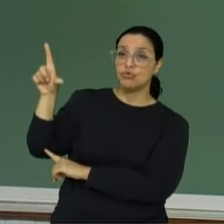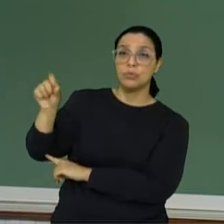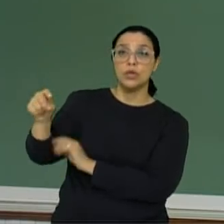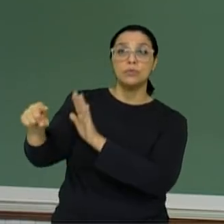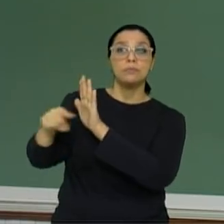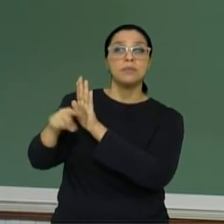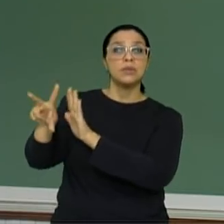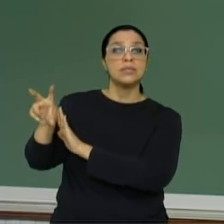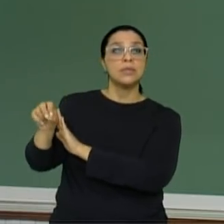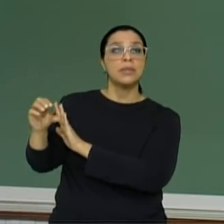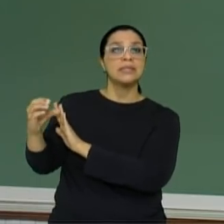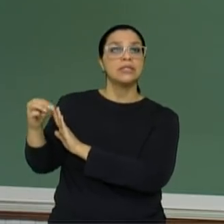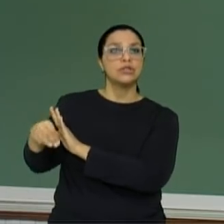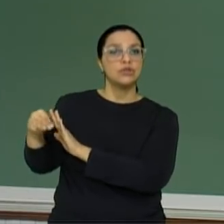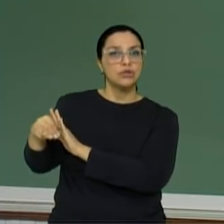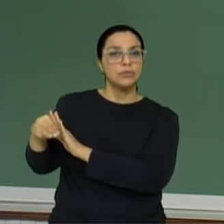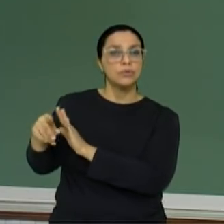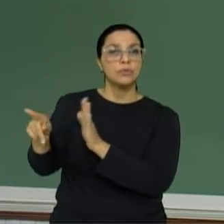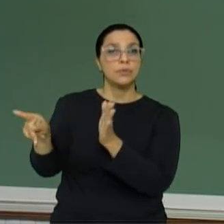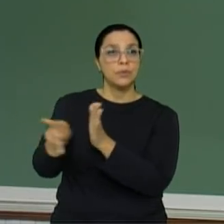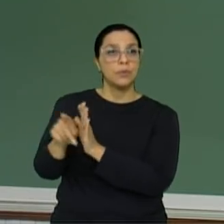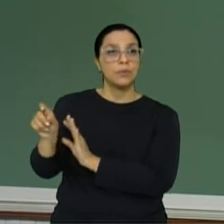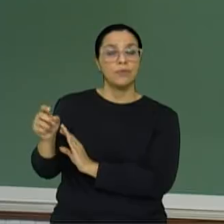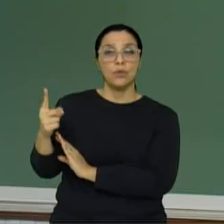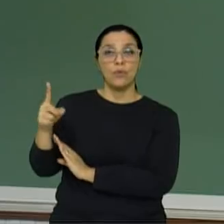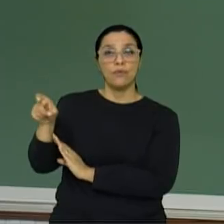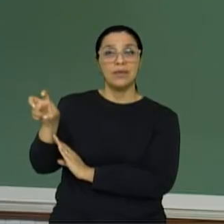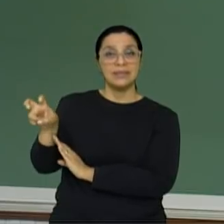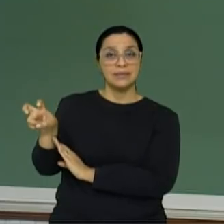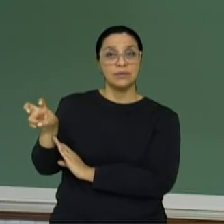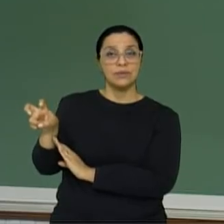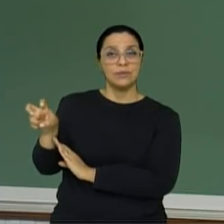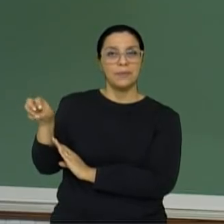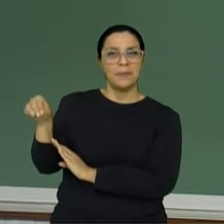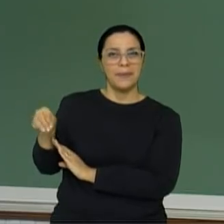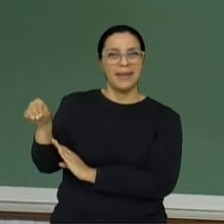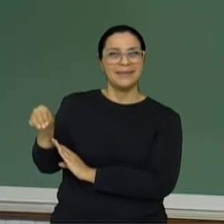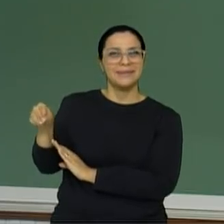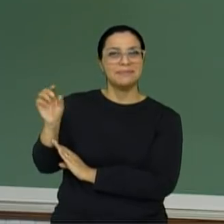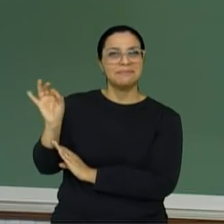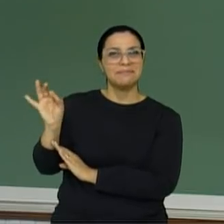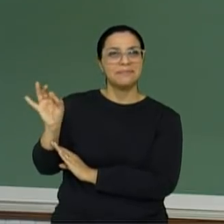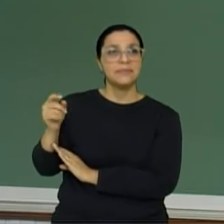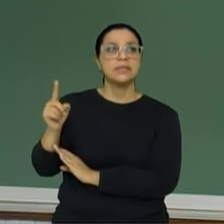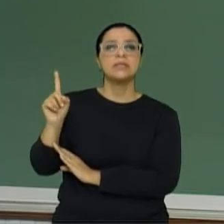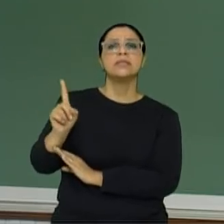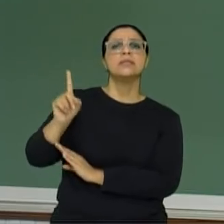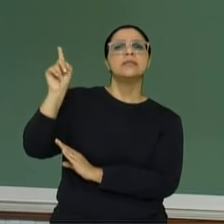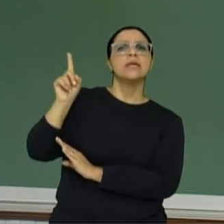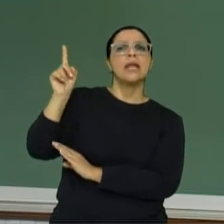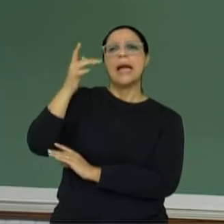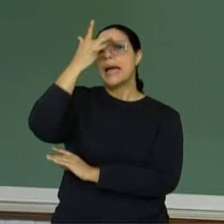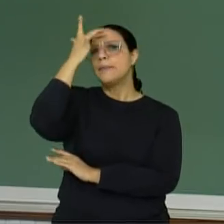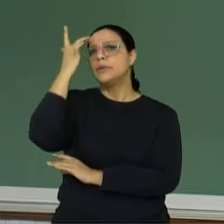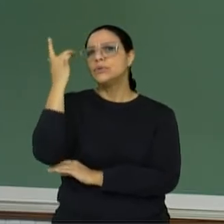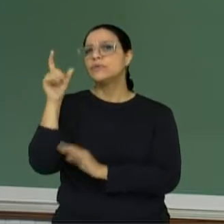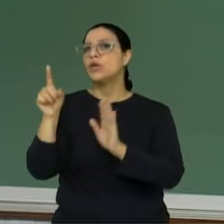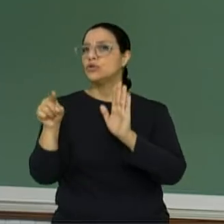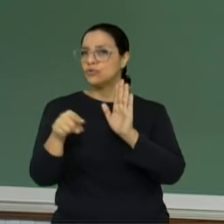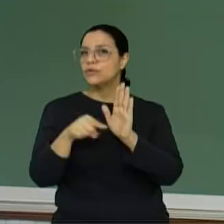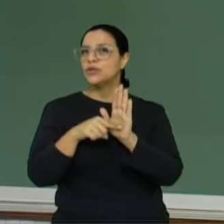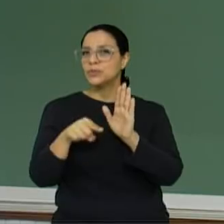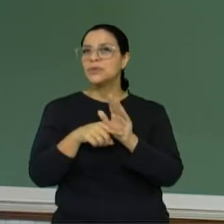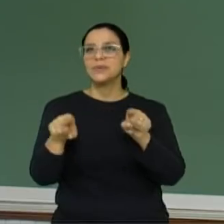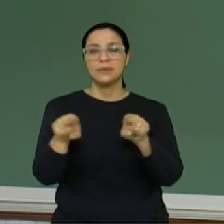50 centímetros. Vai passar a ser, então, 1,5 metro de sombra. O que vai acontecer com a sombra da pessoa? Vai diminuir